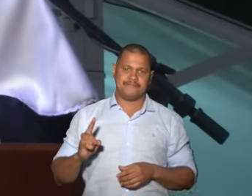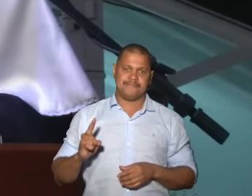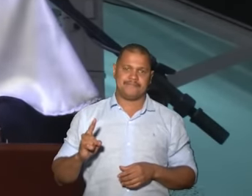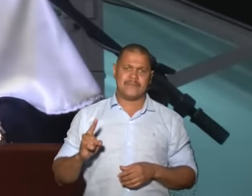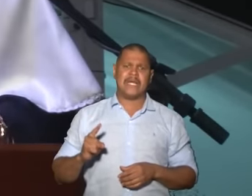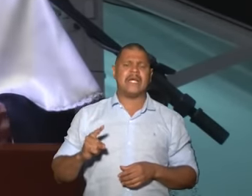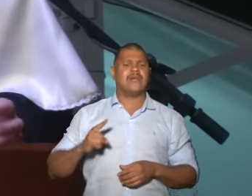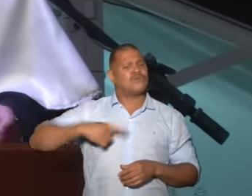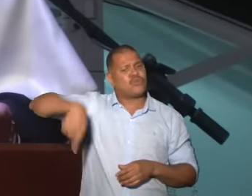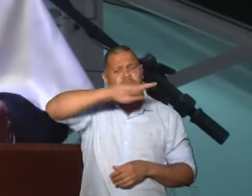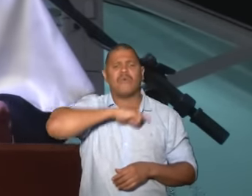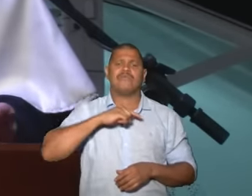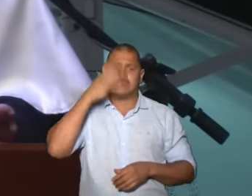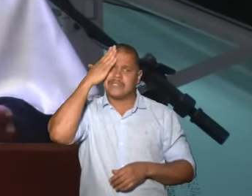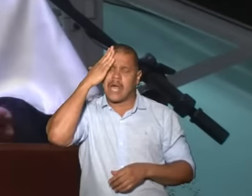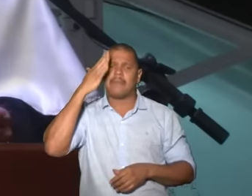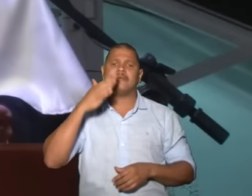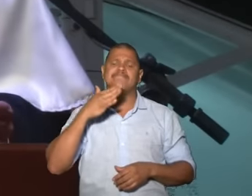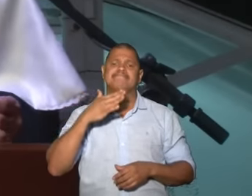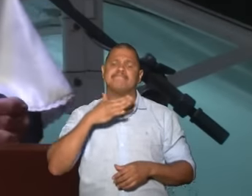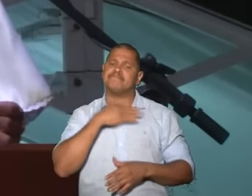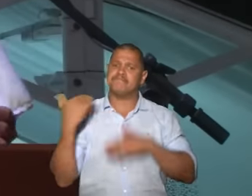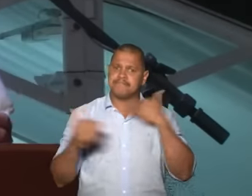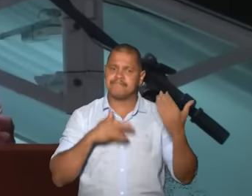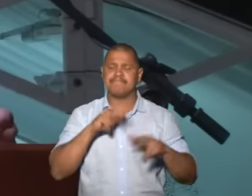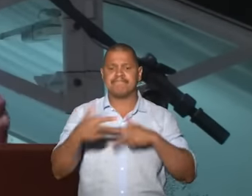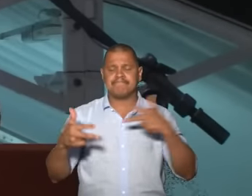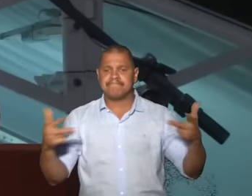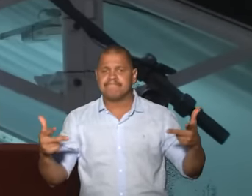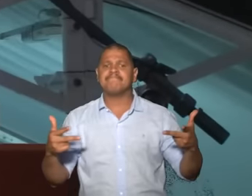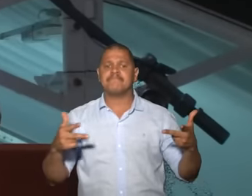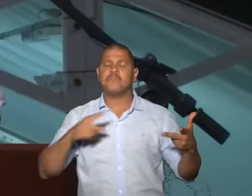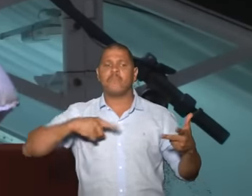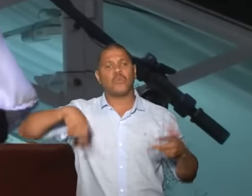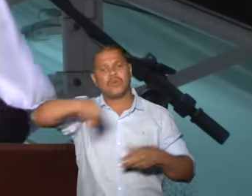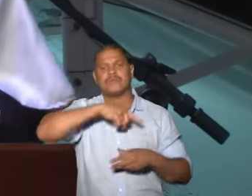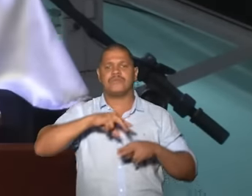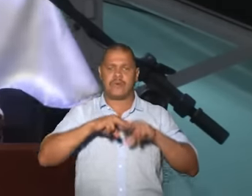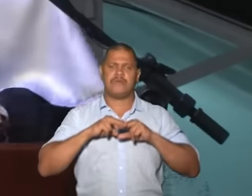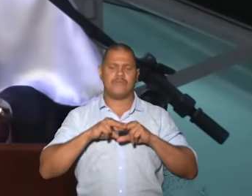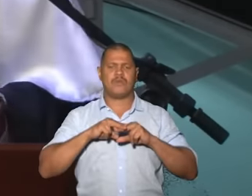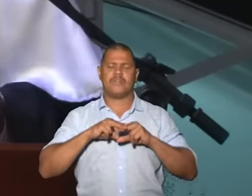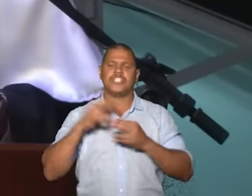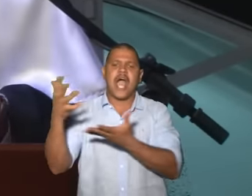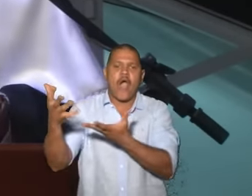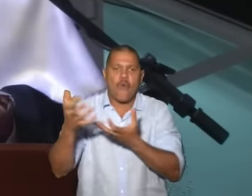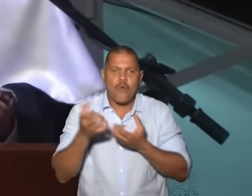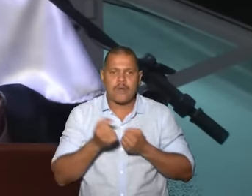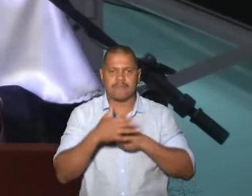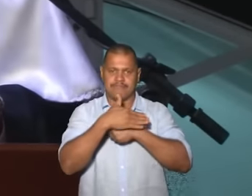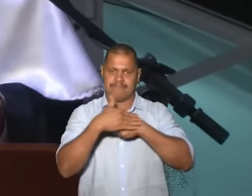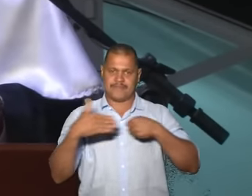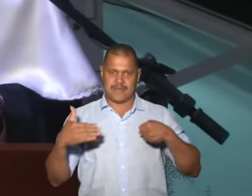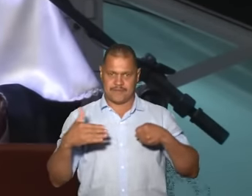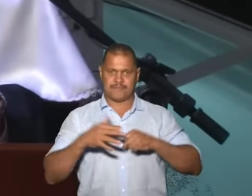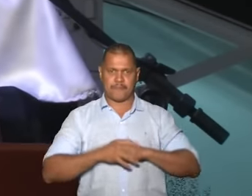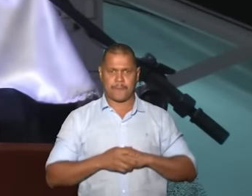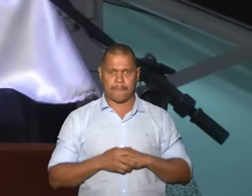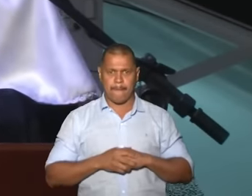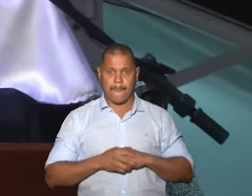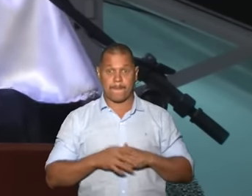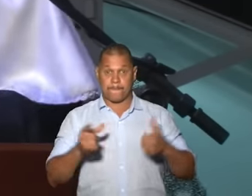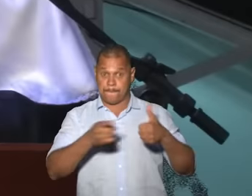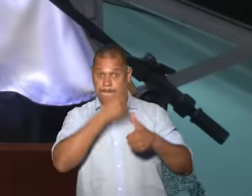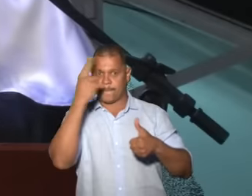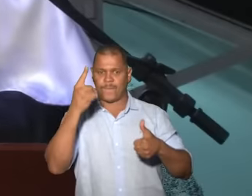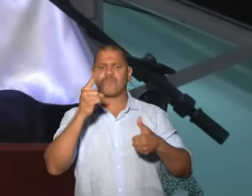a dor, nos possibilitou aprender algumas lições muito importantes. A primeira delas, a pandemia